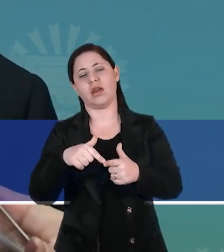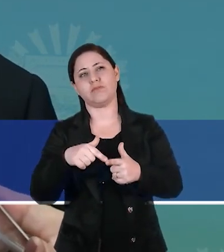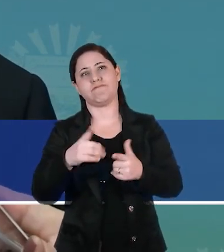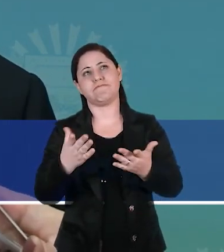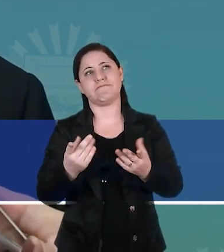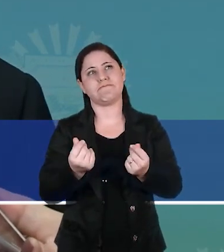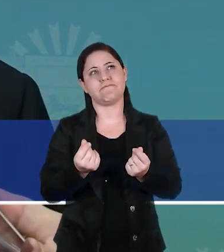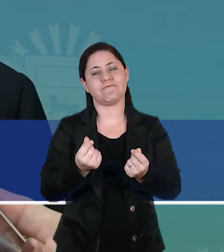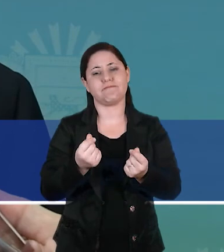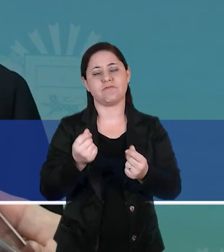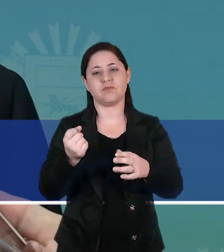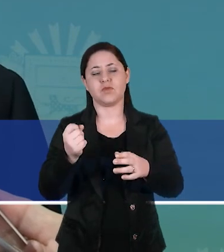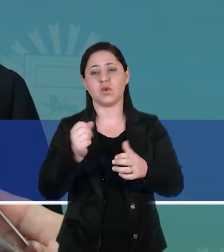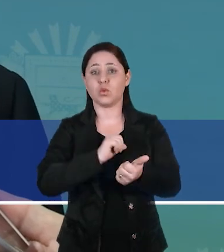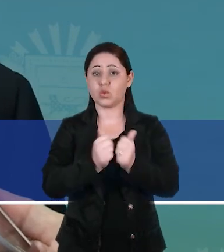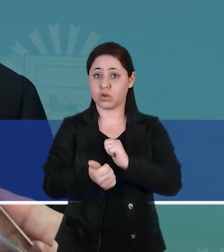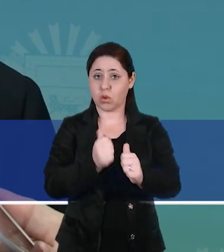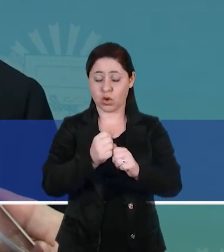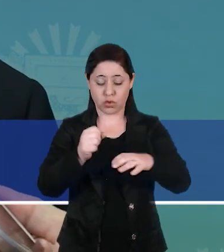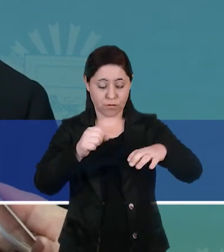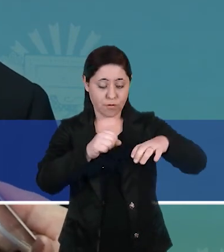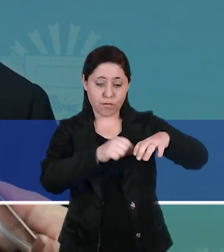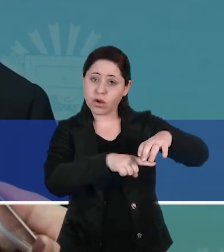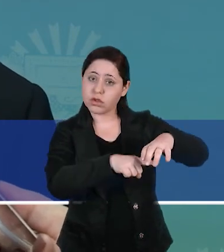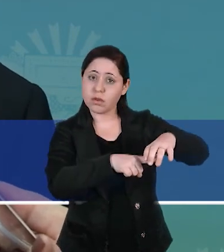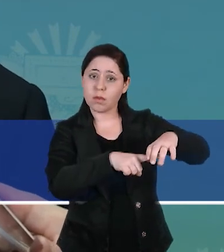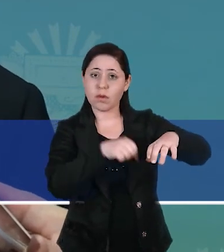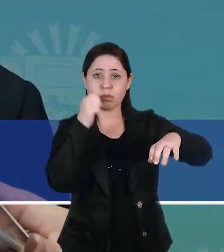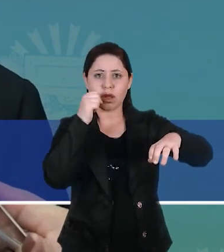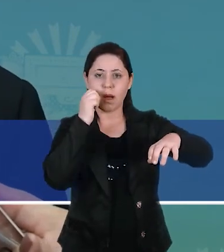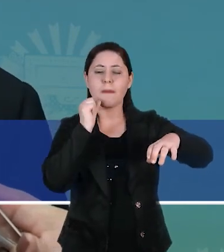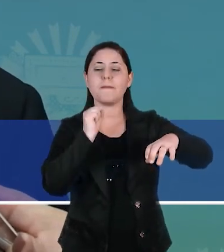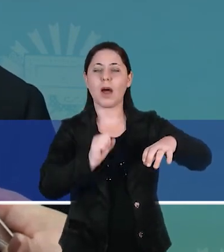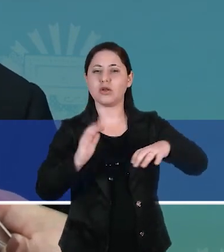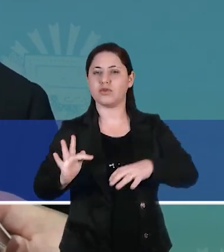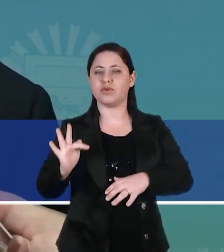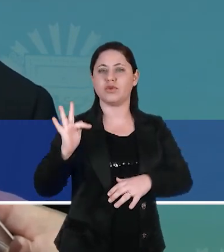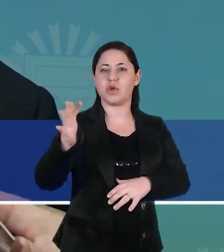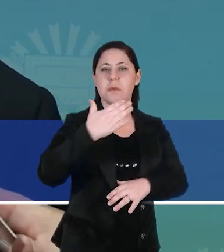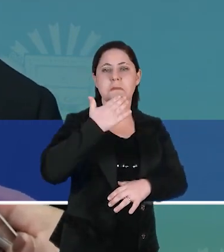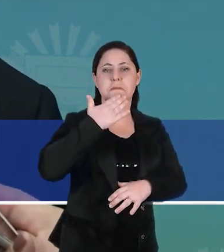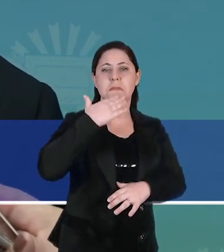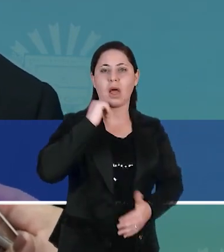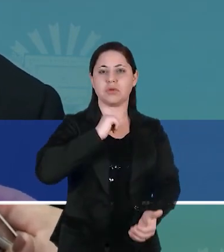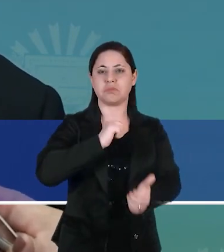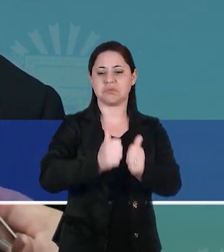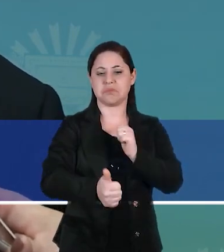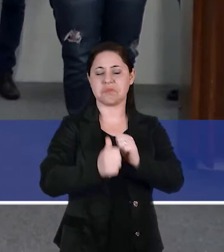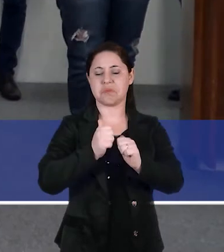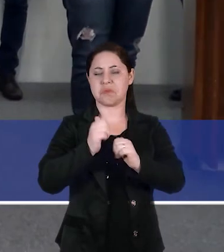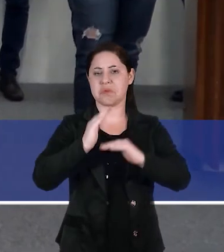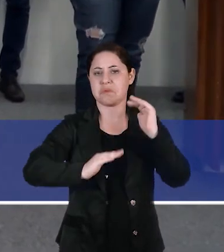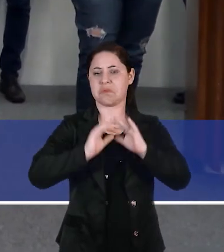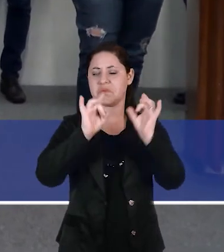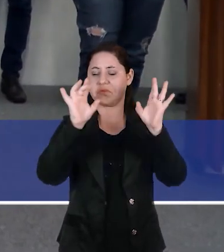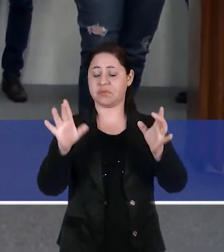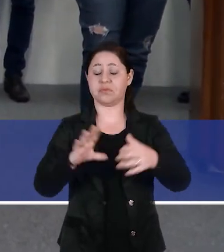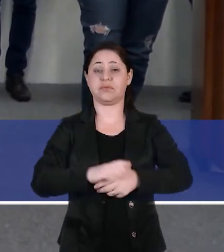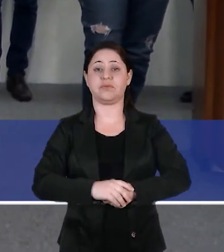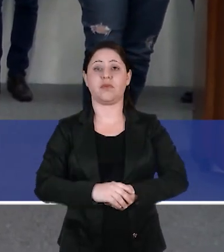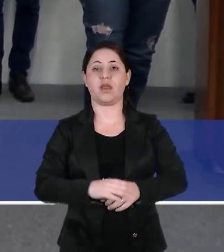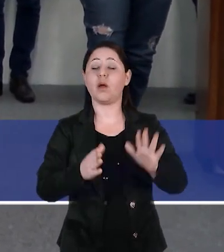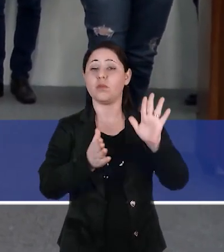porque desse esporte, do futebol feminino, ali pode sair grandes atletas. Pela proposta